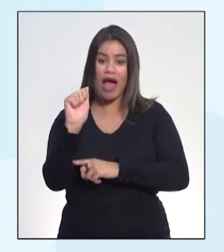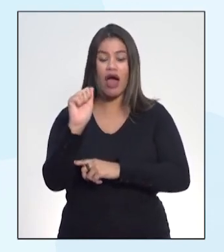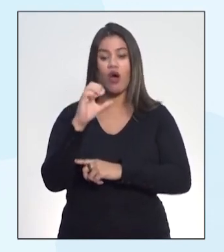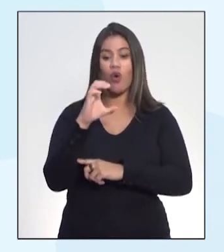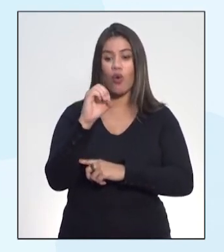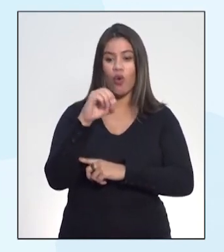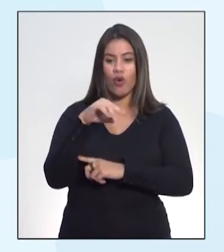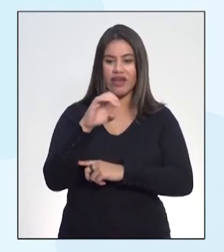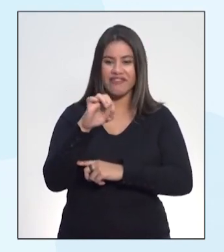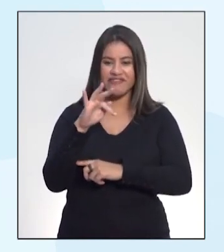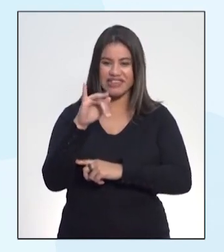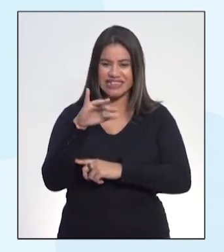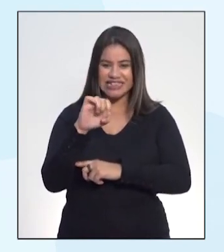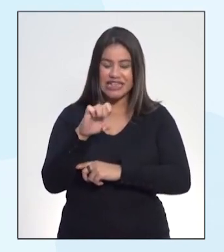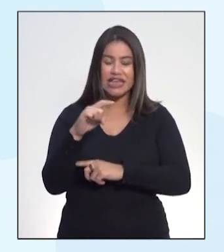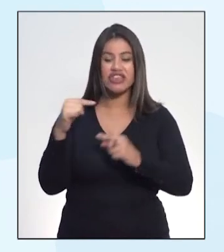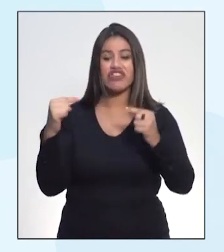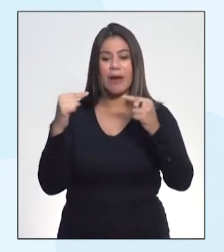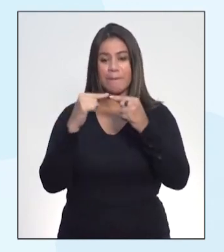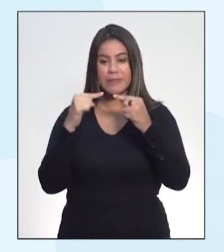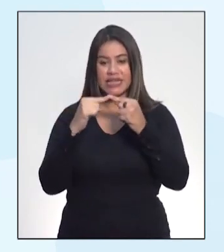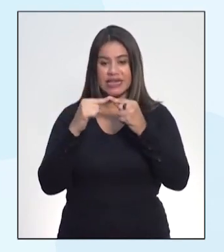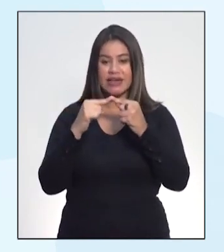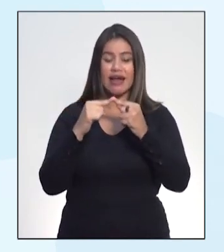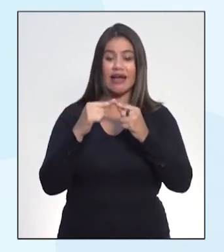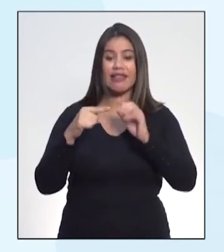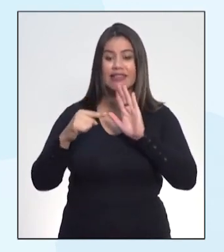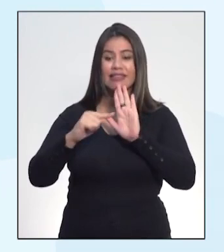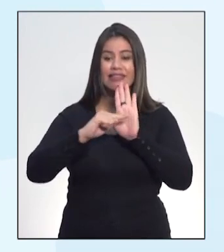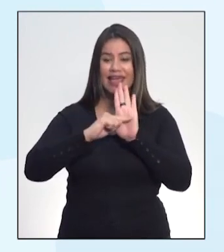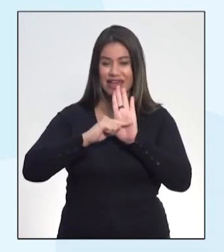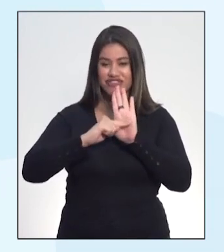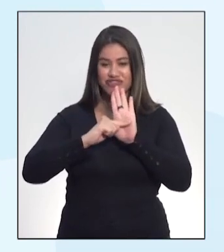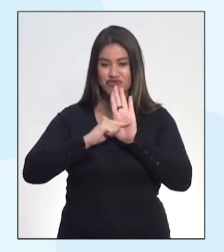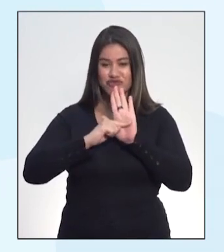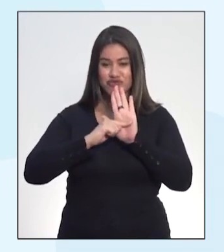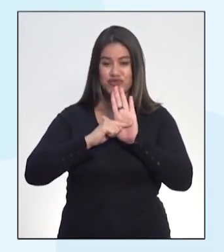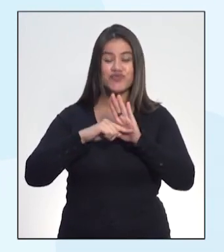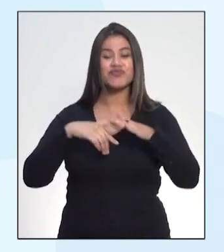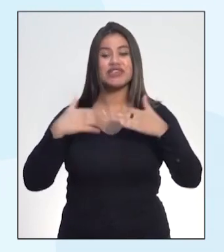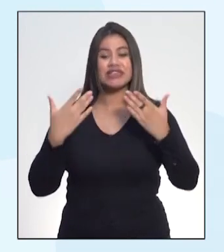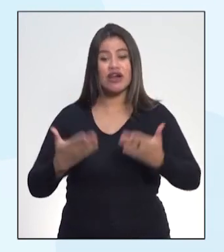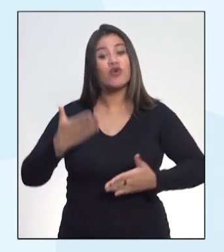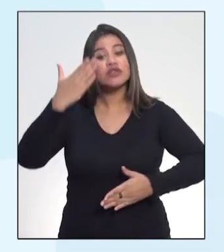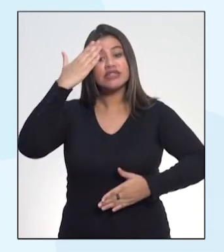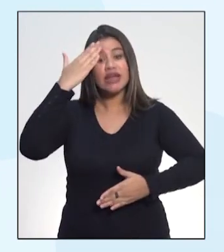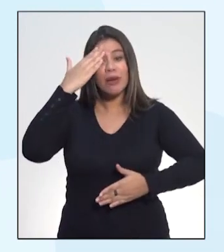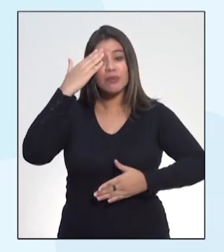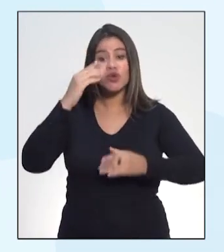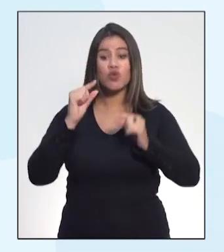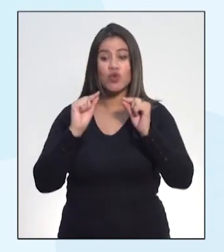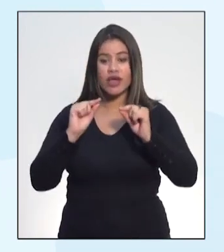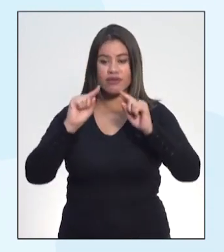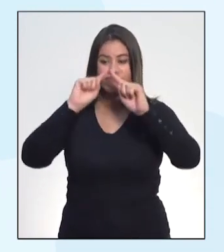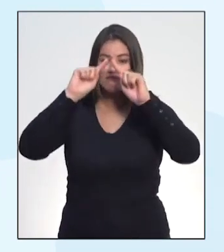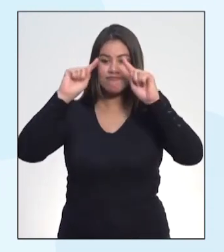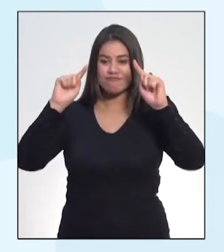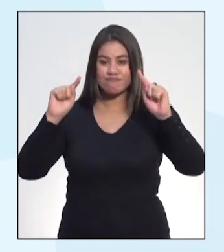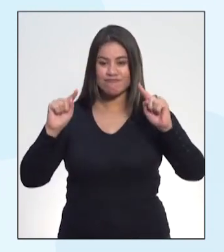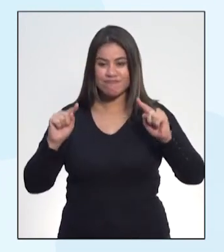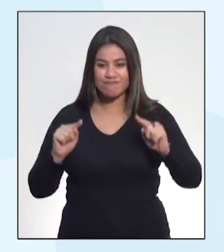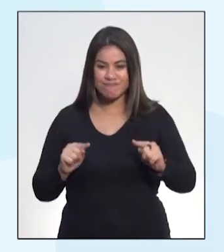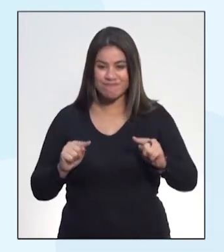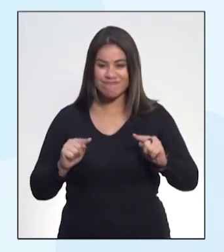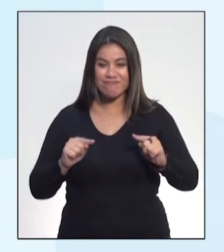é negativo. Então, como ela tem o coeficiente A negativo, você sabe que a concavidade é voltada para baixo. Então, o